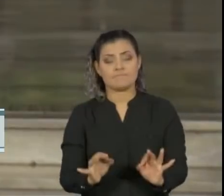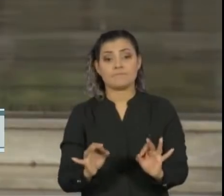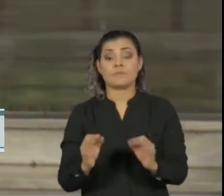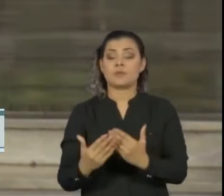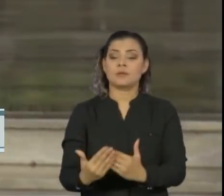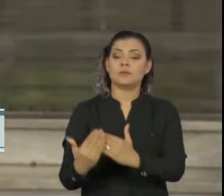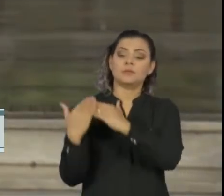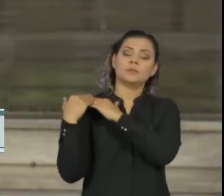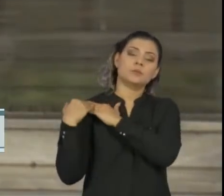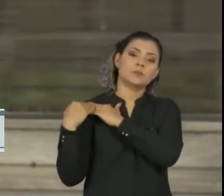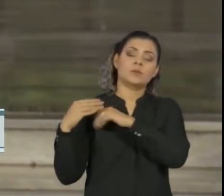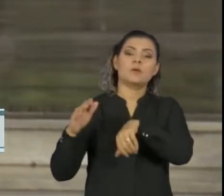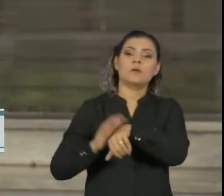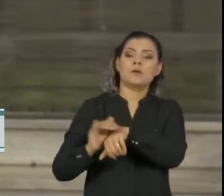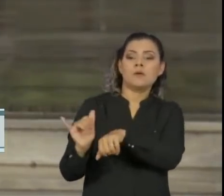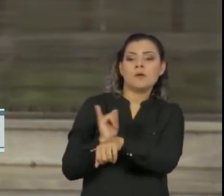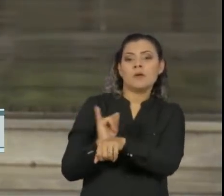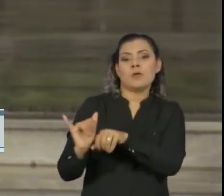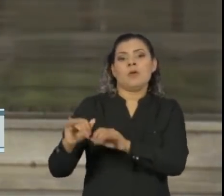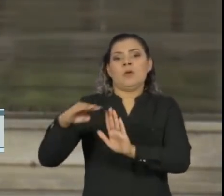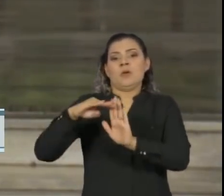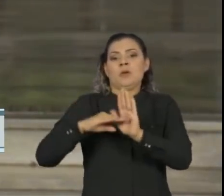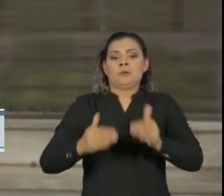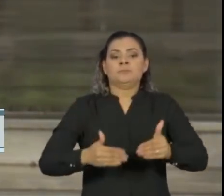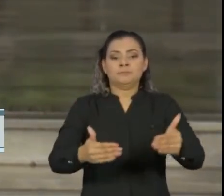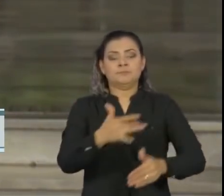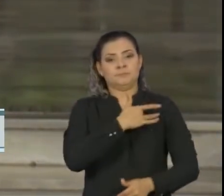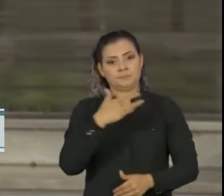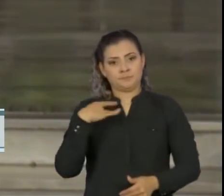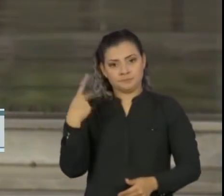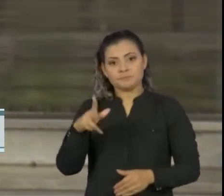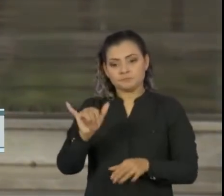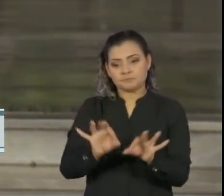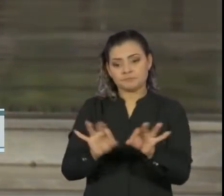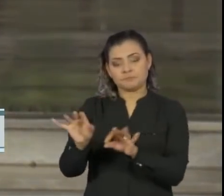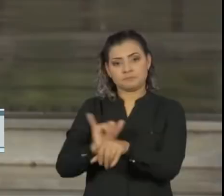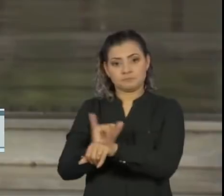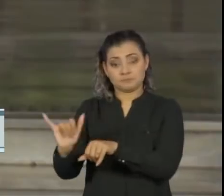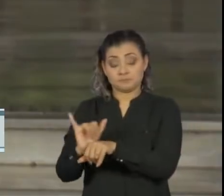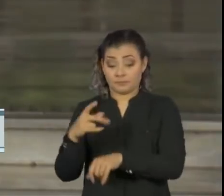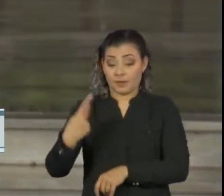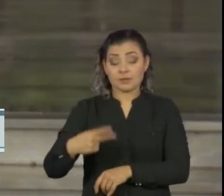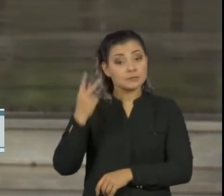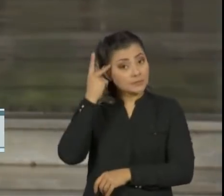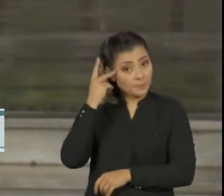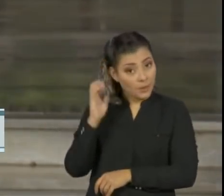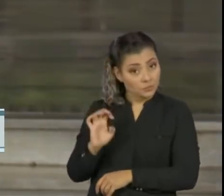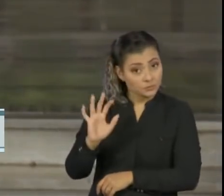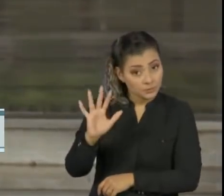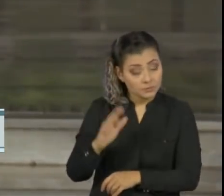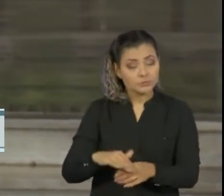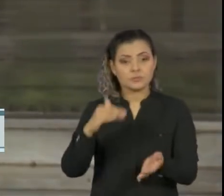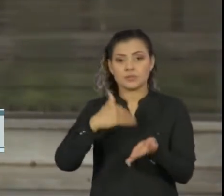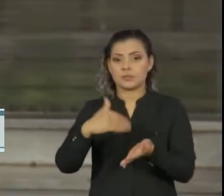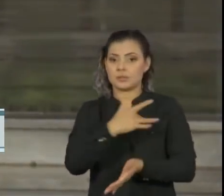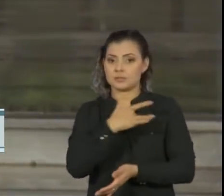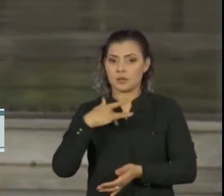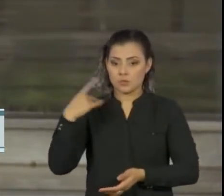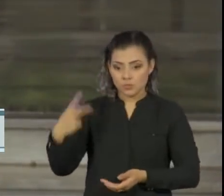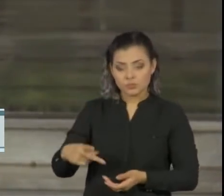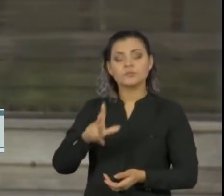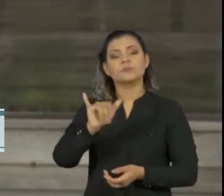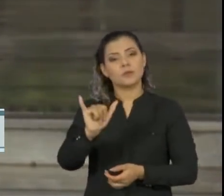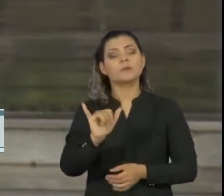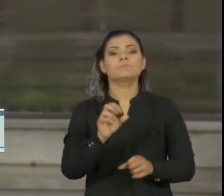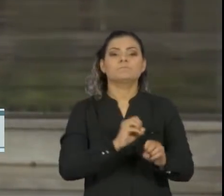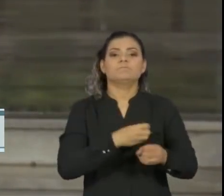coordenação feita oportunamente pelo Ministério da Saúde. Em São Paulo, a Secretaria da Saúde fará